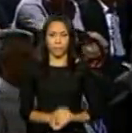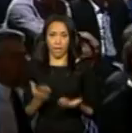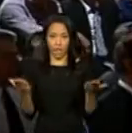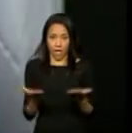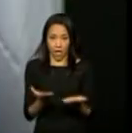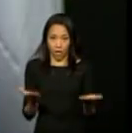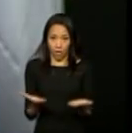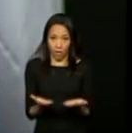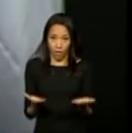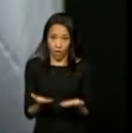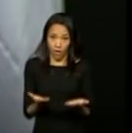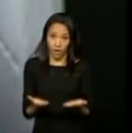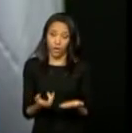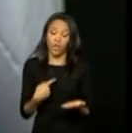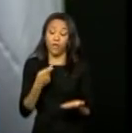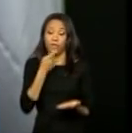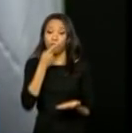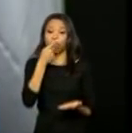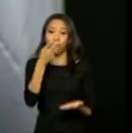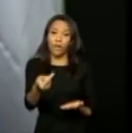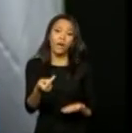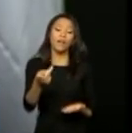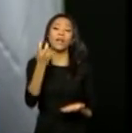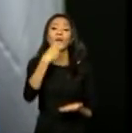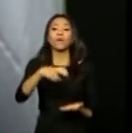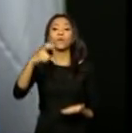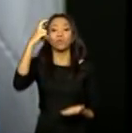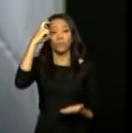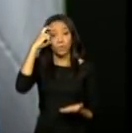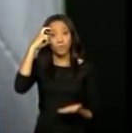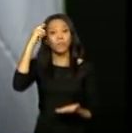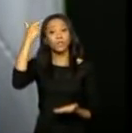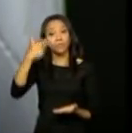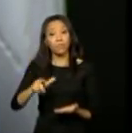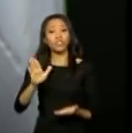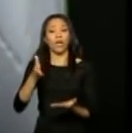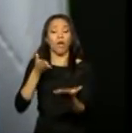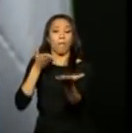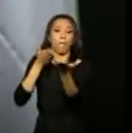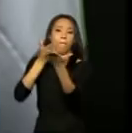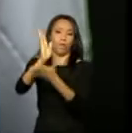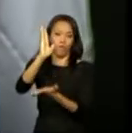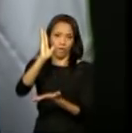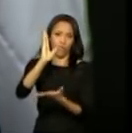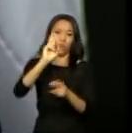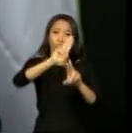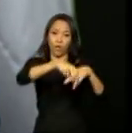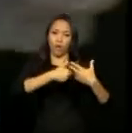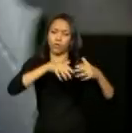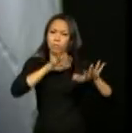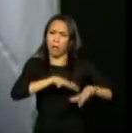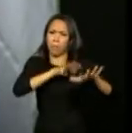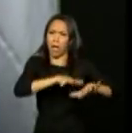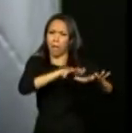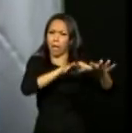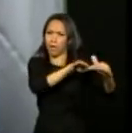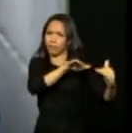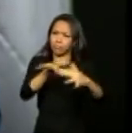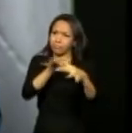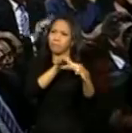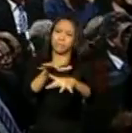Volto ao MINC com a Lei Cultura Viva, vitoriosamente aprovada por força da mobilização da